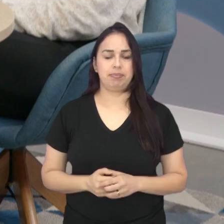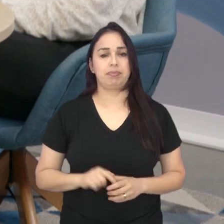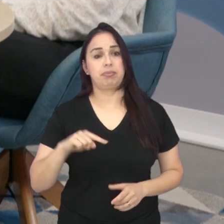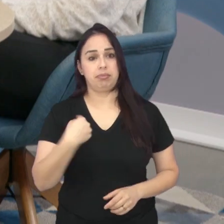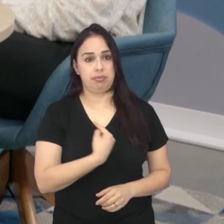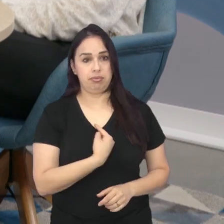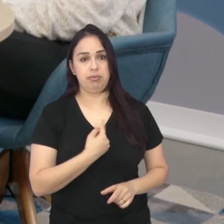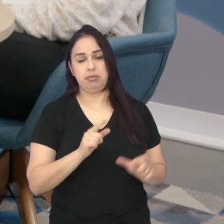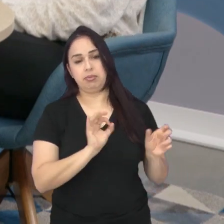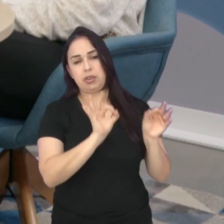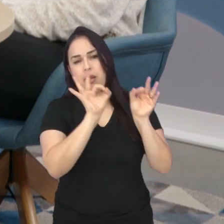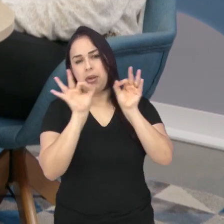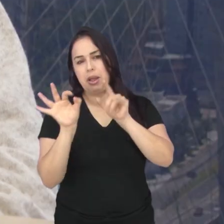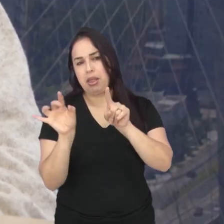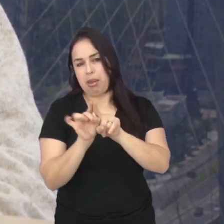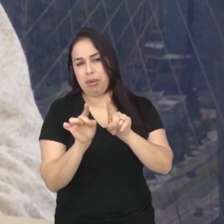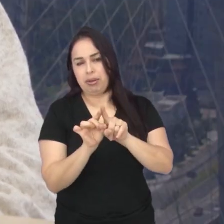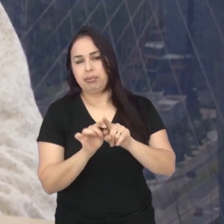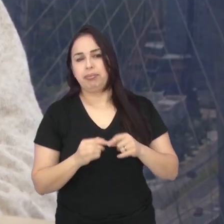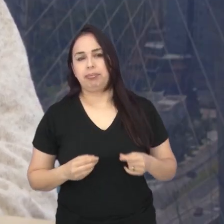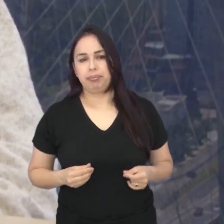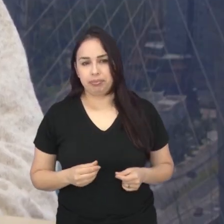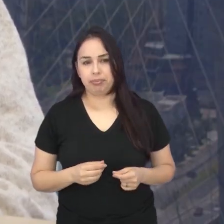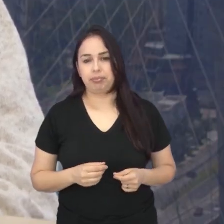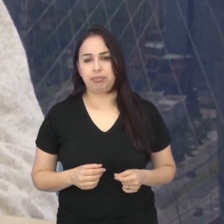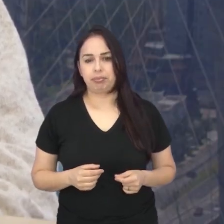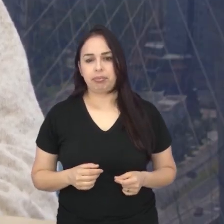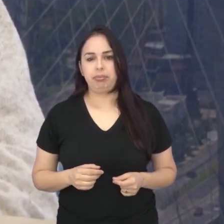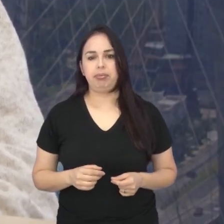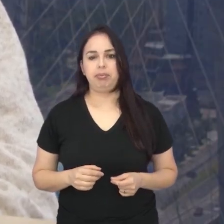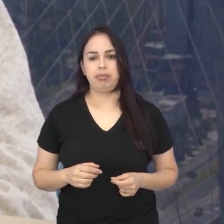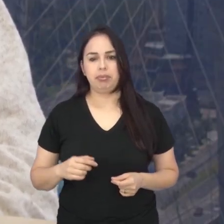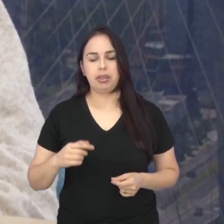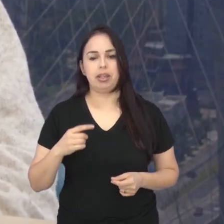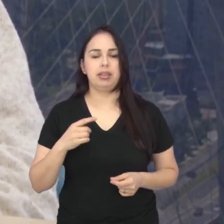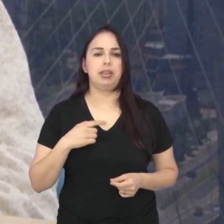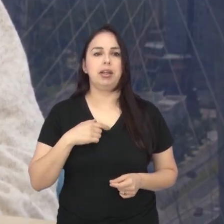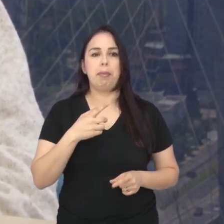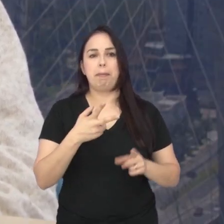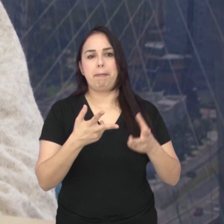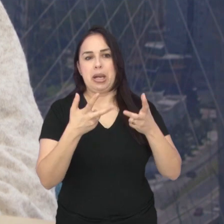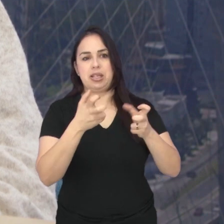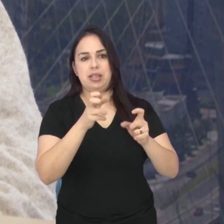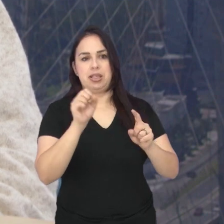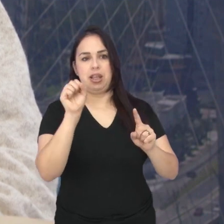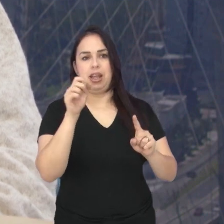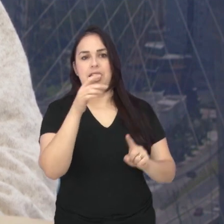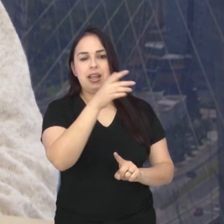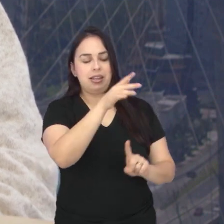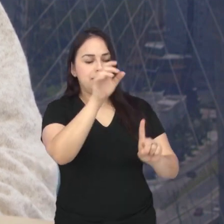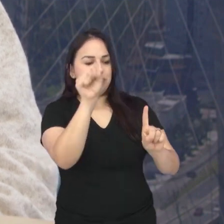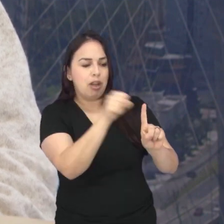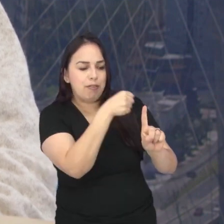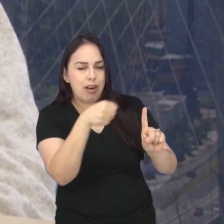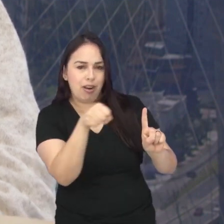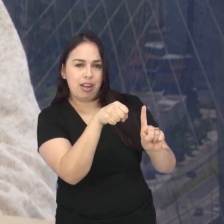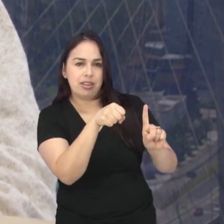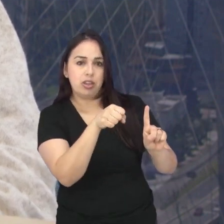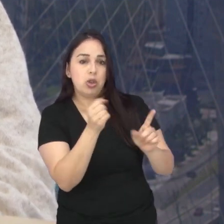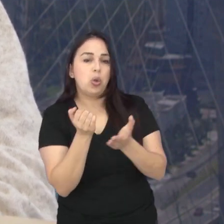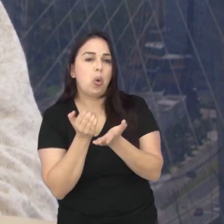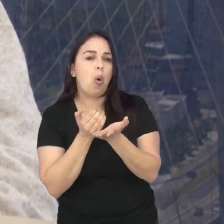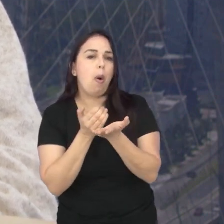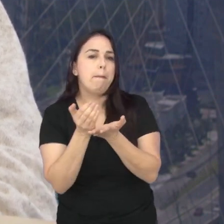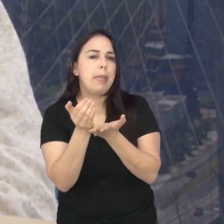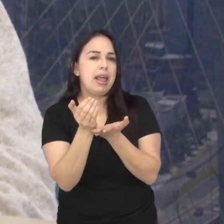observa também que quando a gente está diante de casos de violência doméstica, no começo do relacionamento é